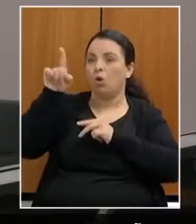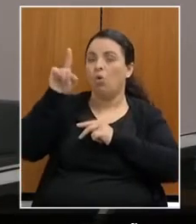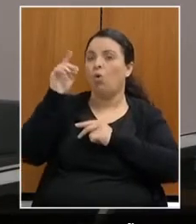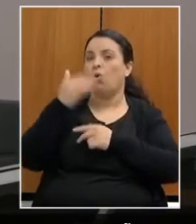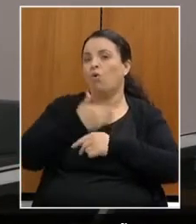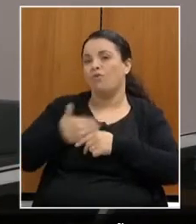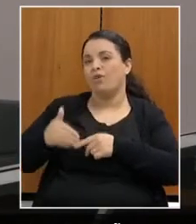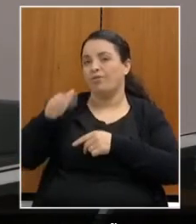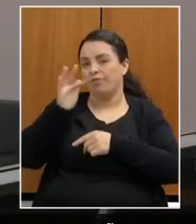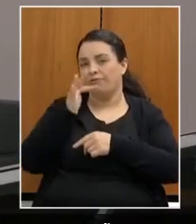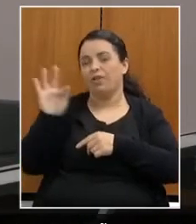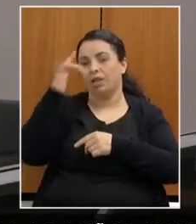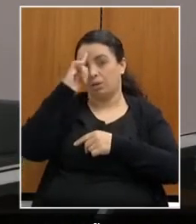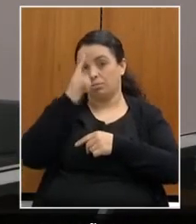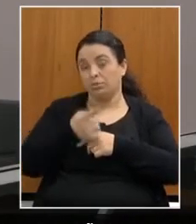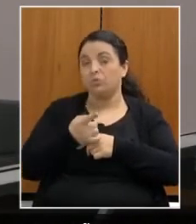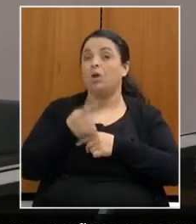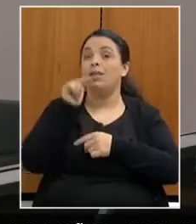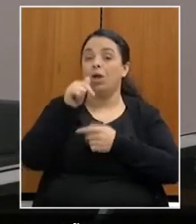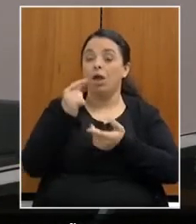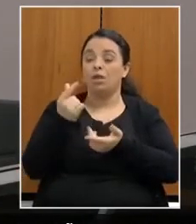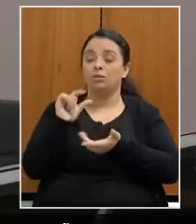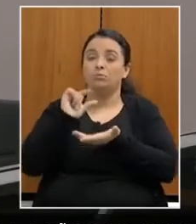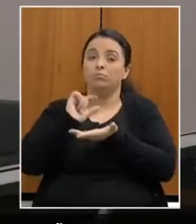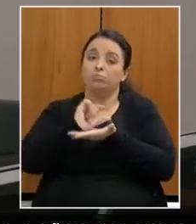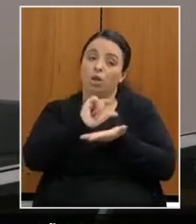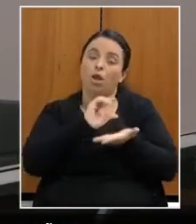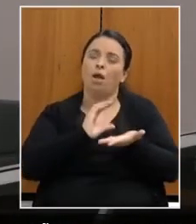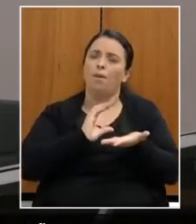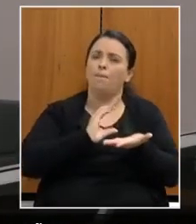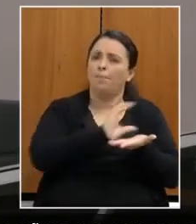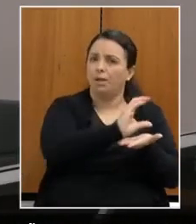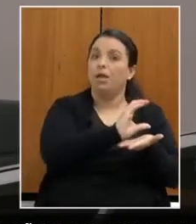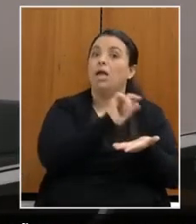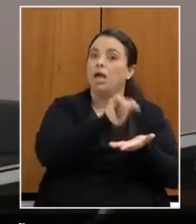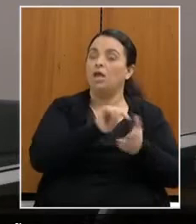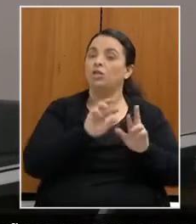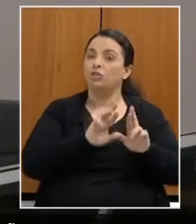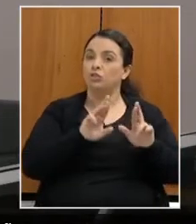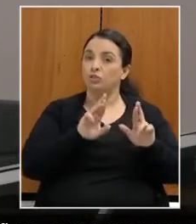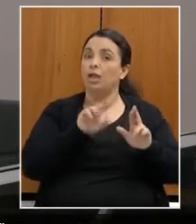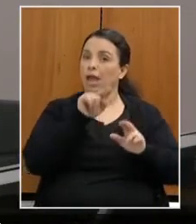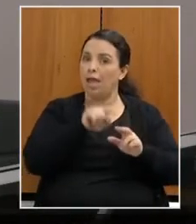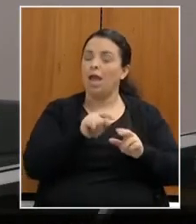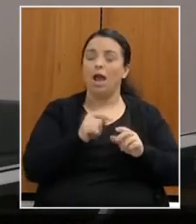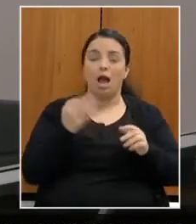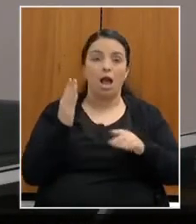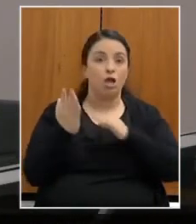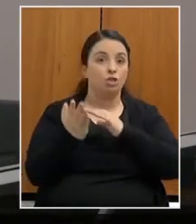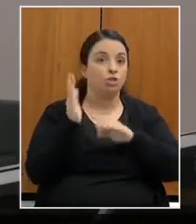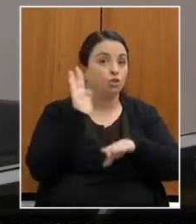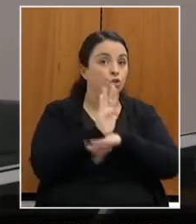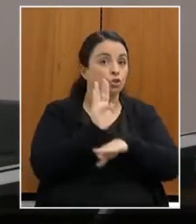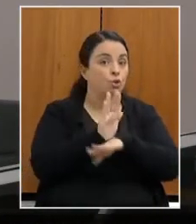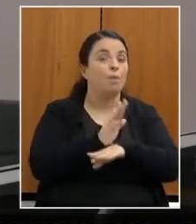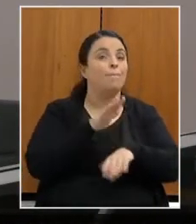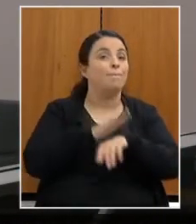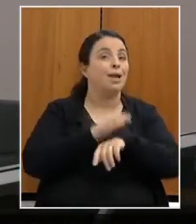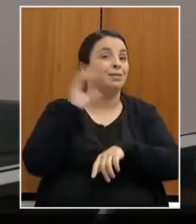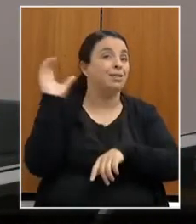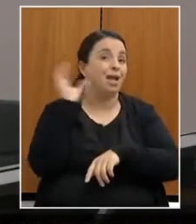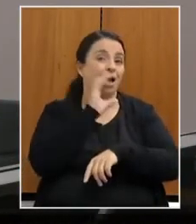habitantes. Então, essas doses fazem toda a diferença nessa aceleração. Então, considerando São Luís do